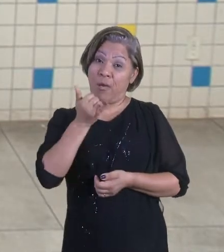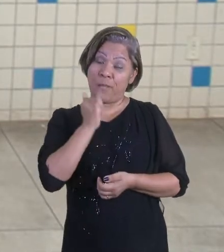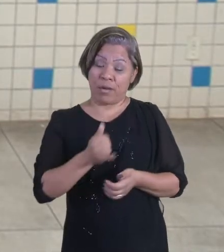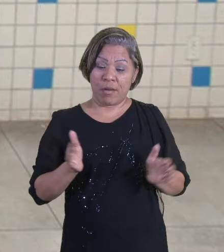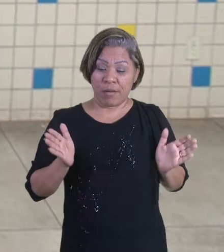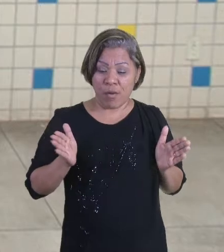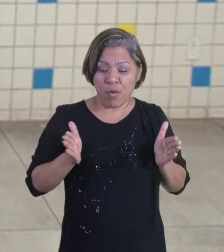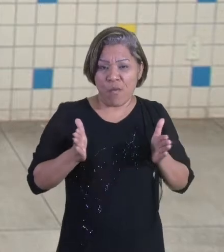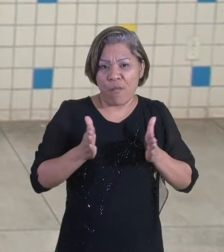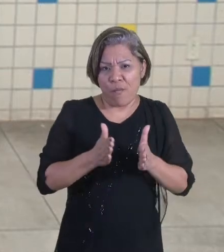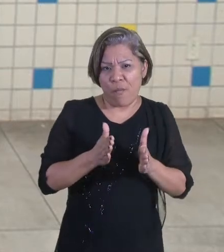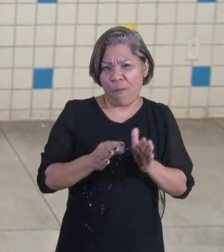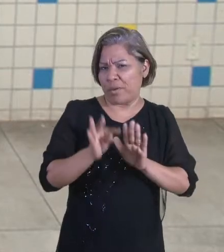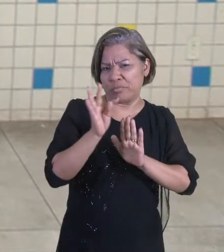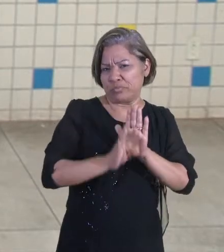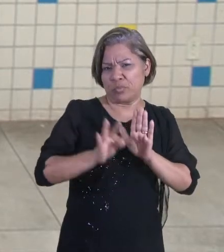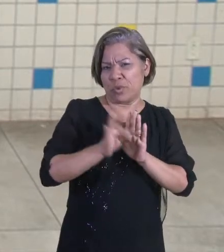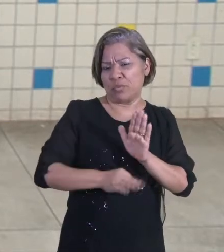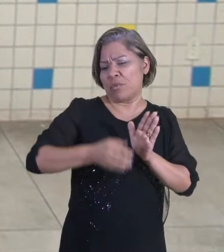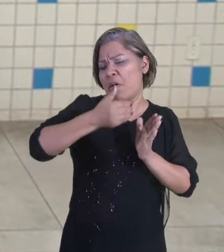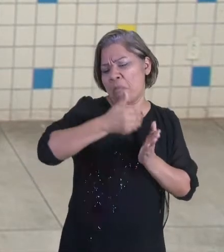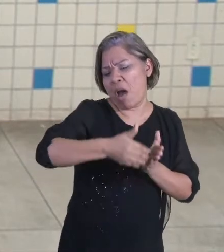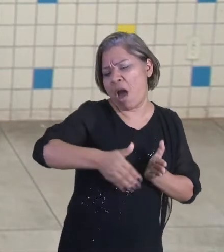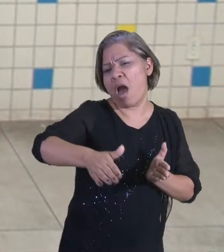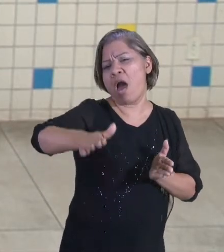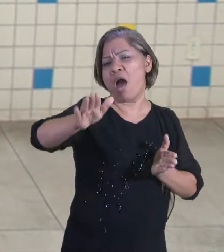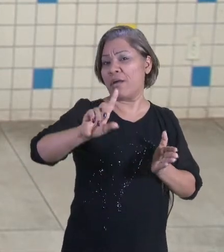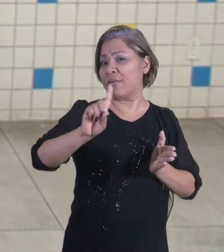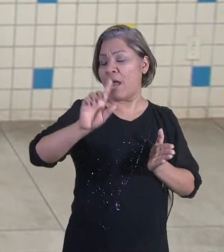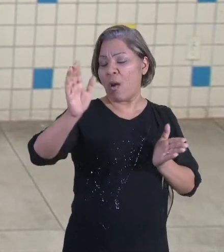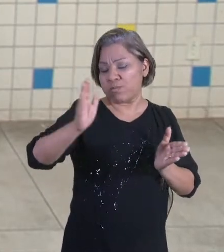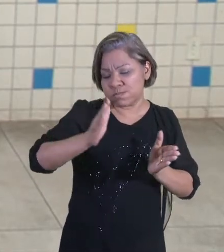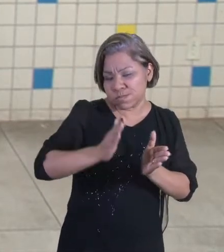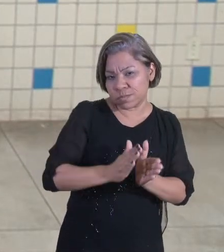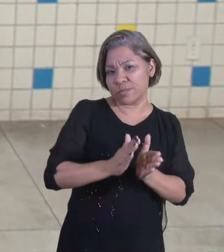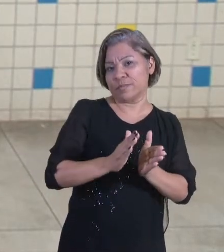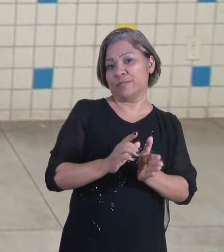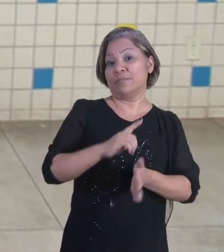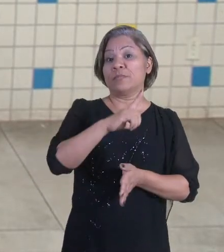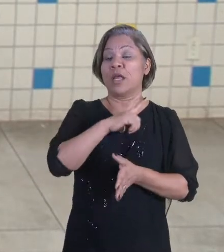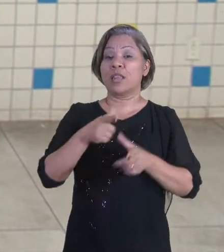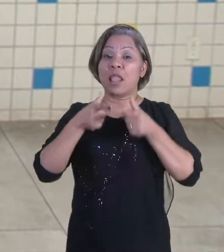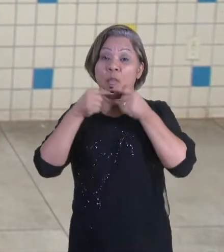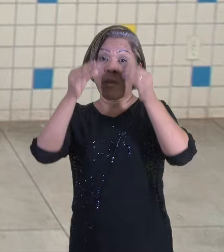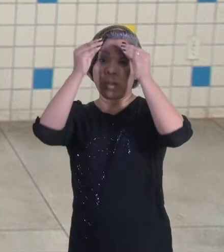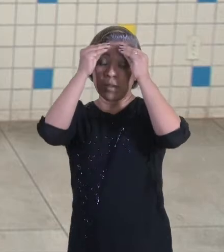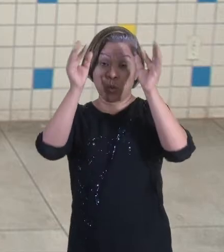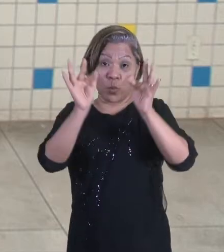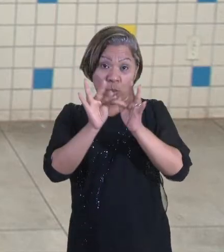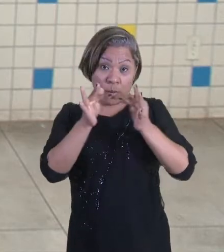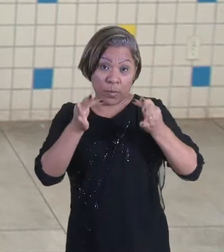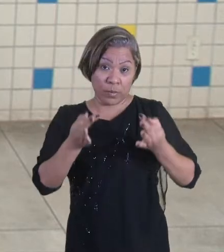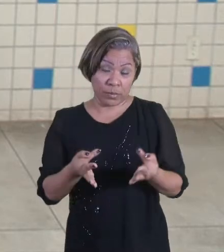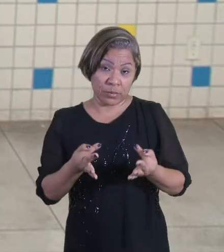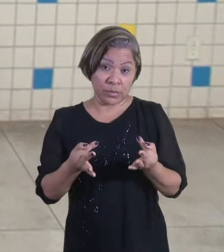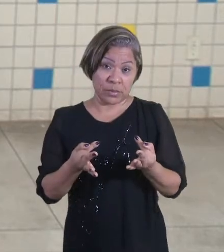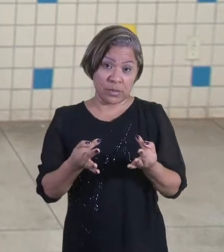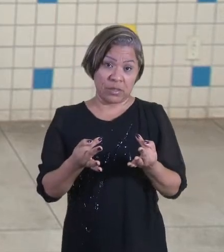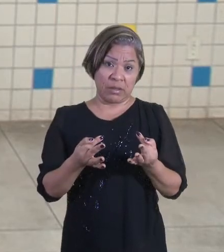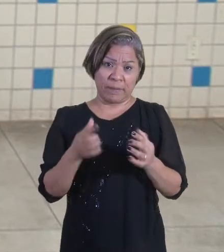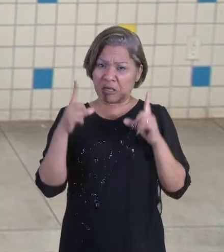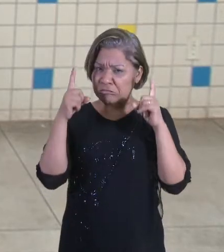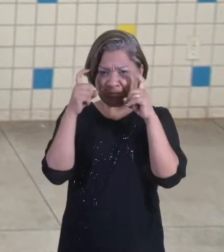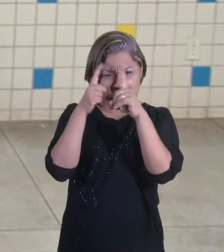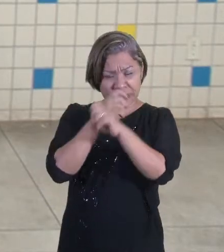Não é um texto muito extenso, ele é um texto mais curto, tem uma linguagem mais simples, sem muita